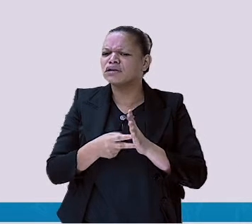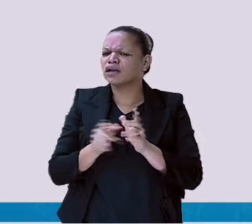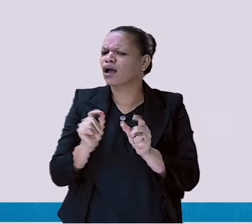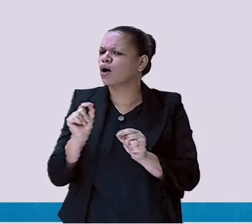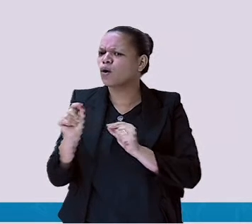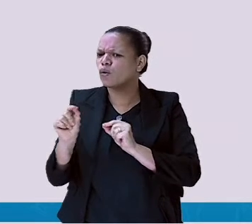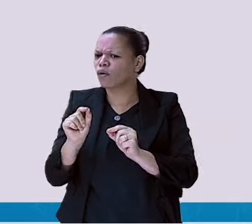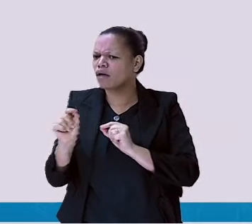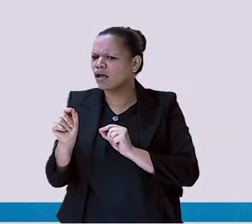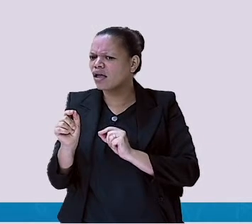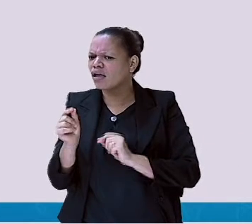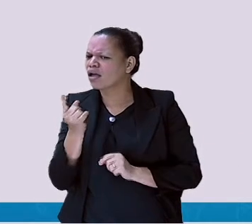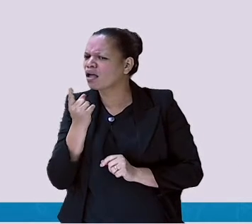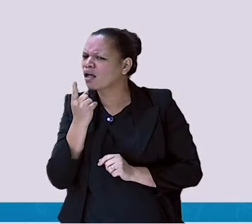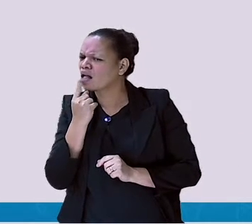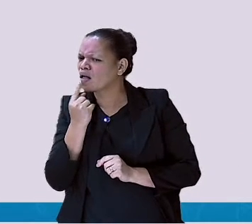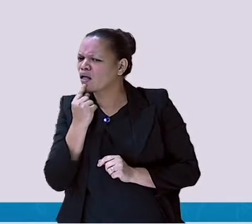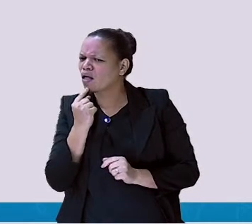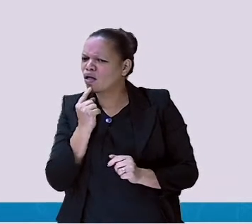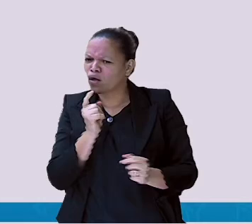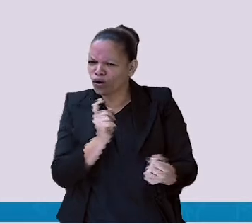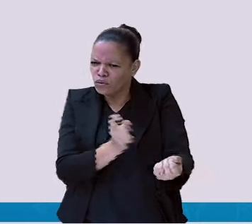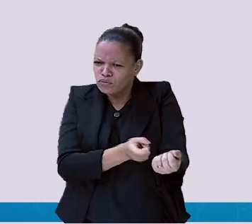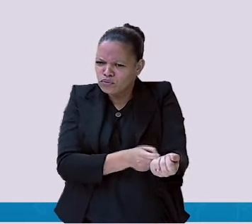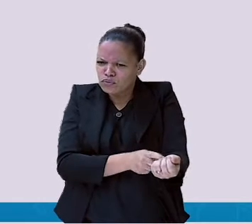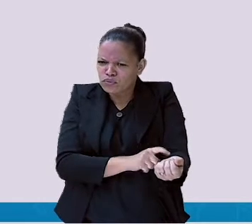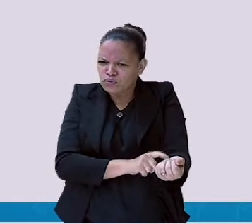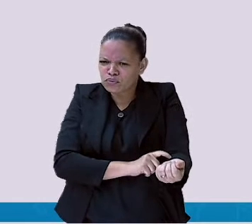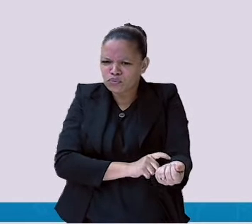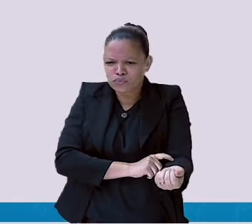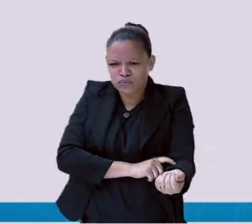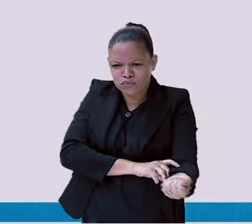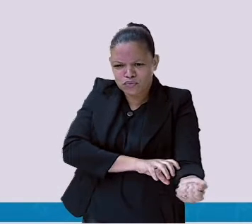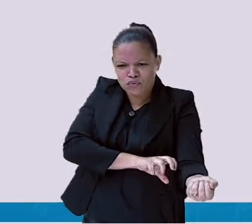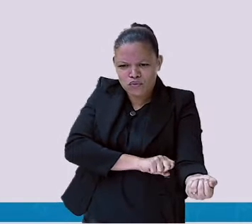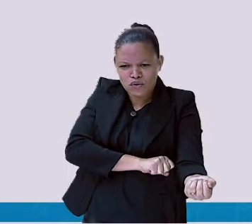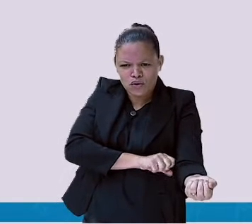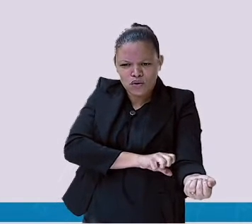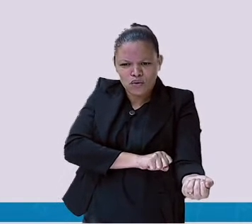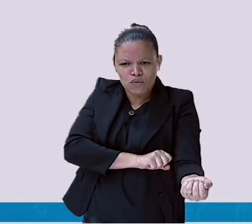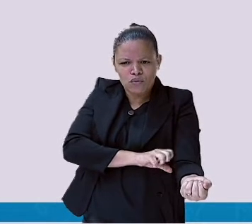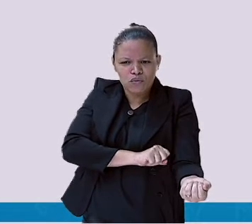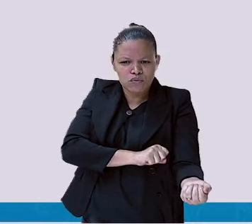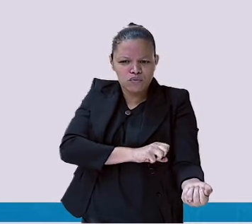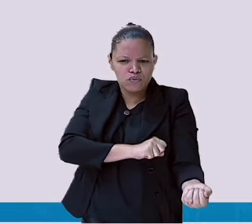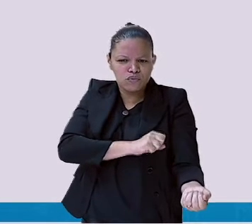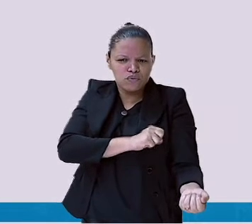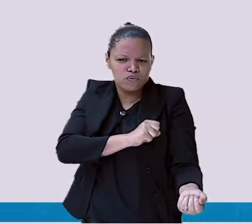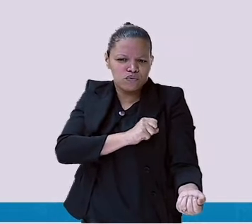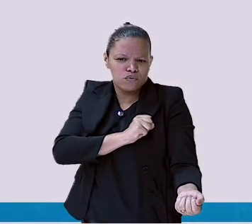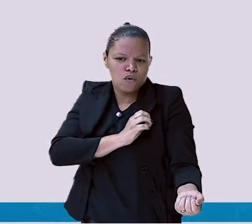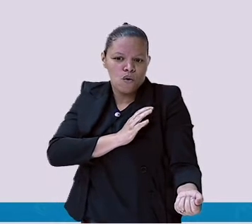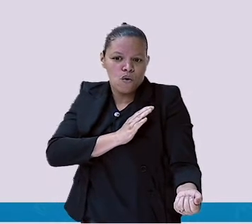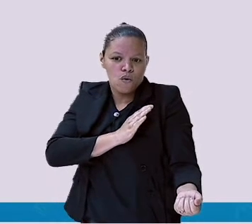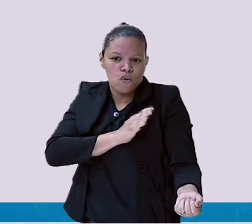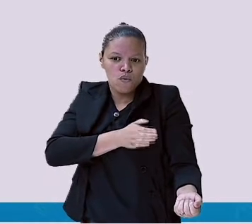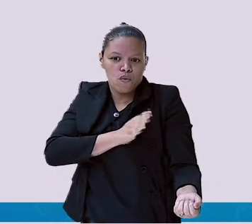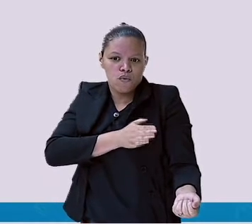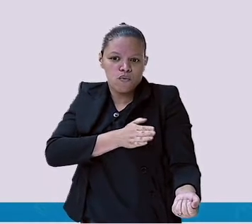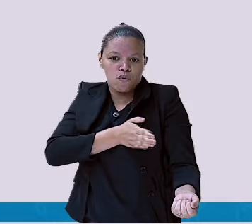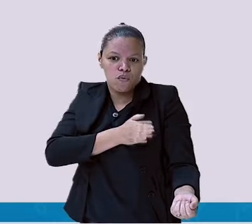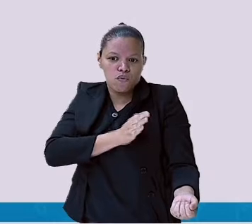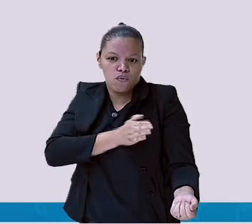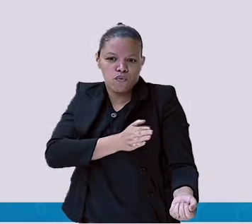forte, fazendo com que o coração se esforce mais do que o normal. Observe aqui, ó, na